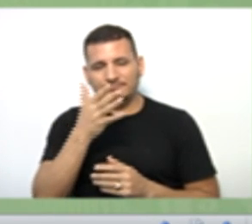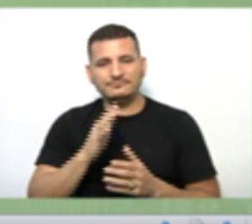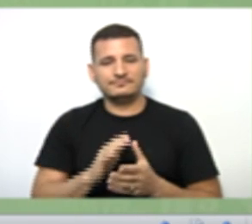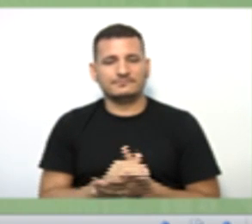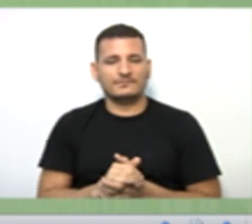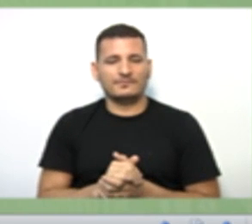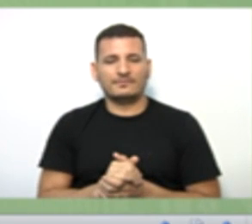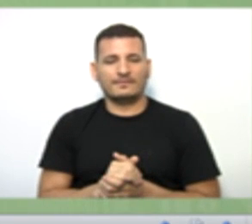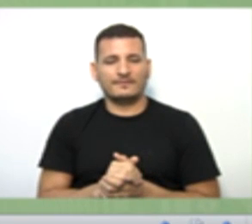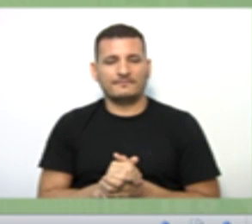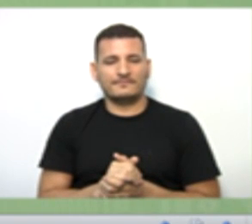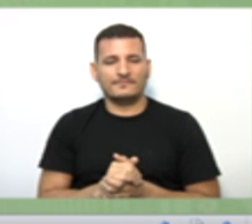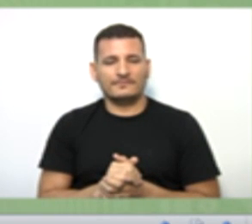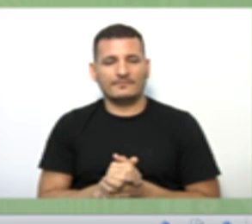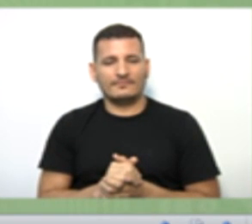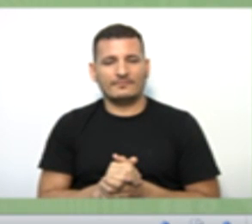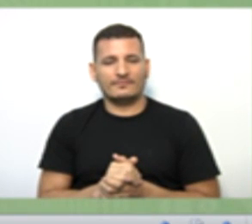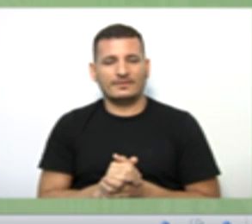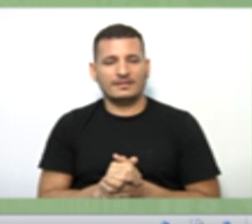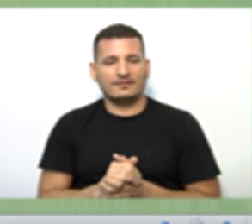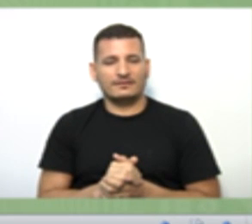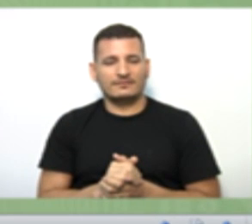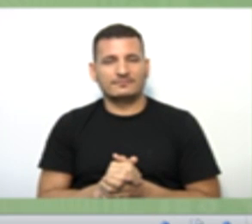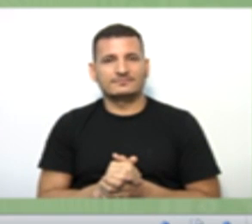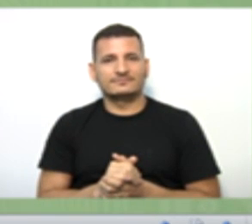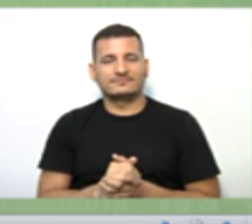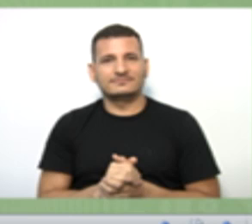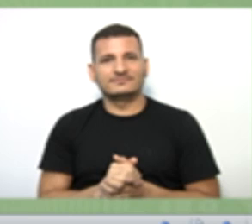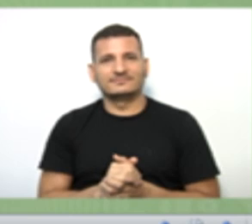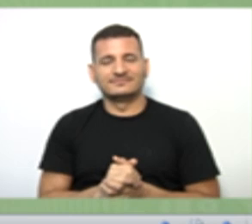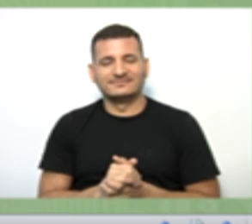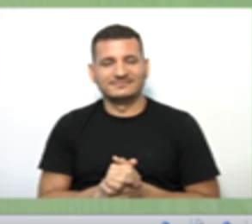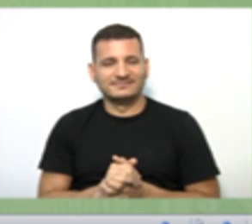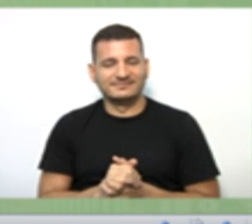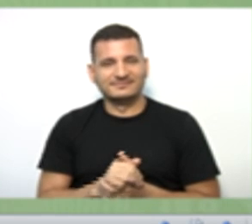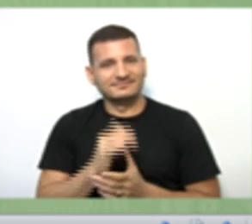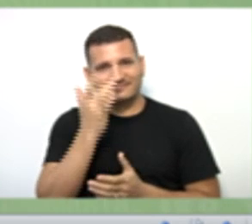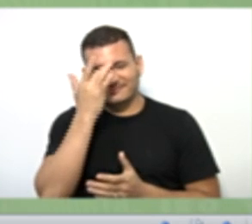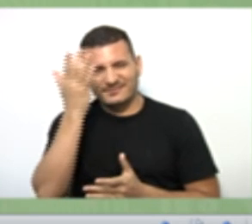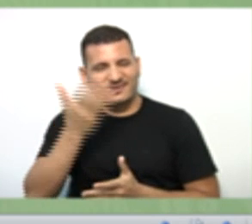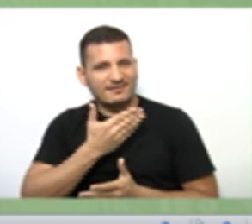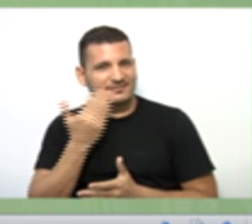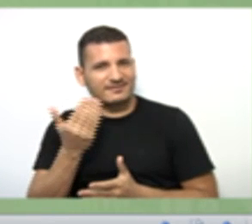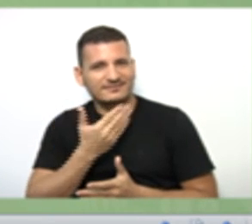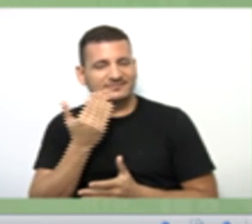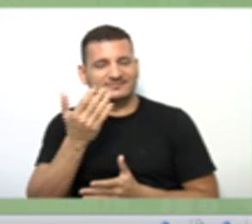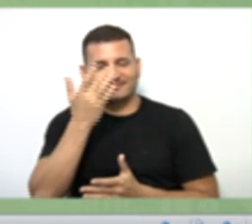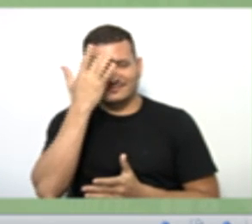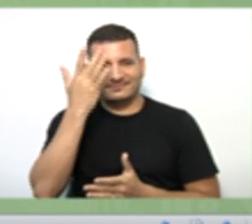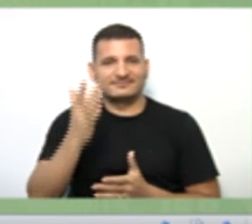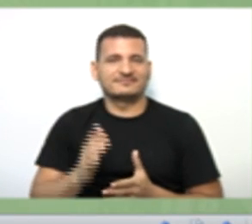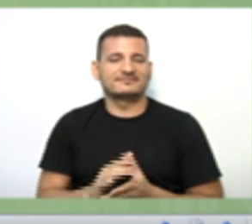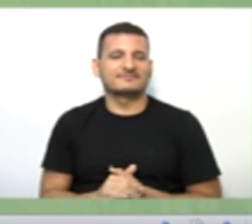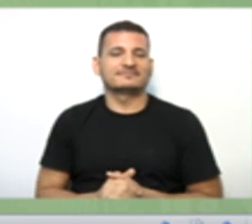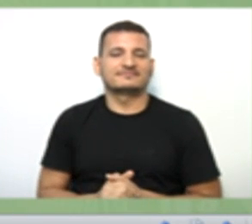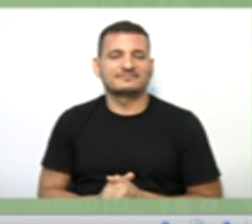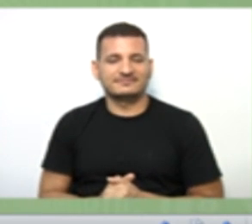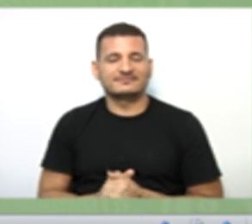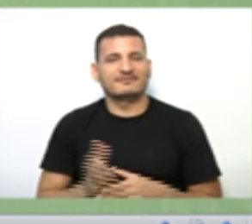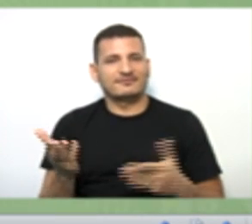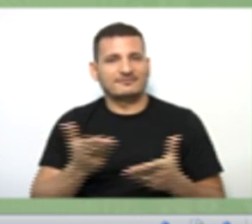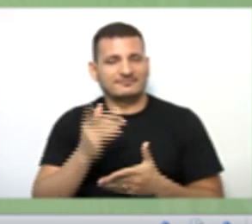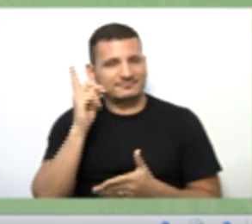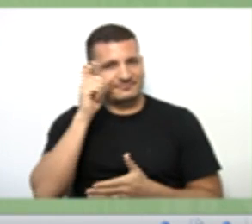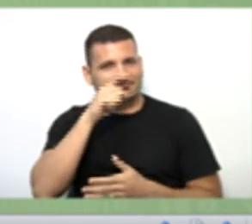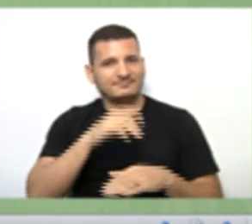né? Né, professor? Eu acho que foi muito fácil. Melzinho na chupeta aí. Melzinho na chupeta, gente. Porque isso, foi muito fácil. Eu acho que eu vou dificultar nas próximas